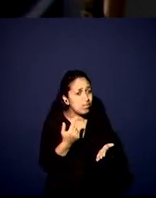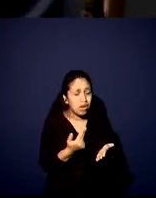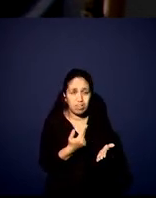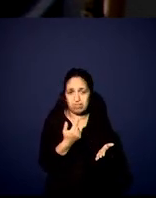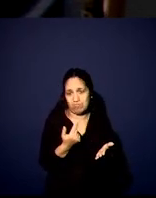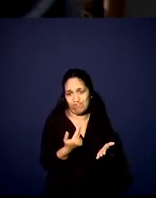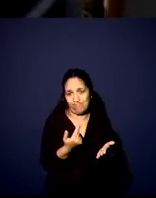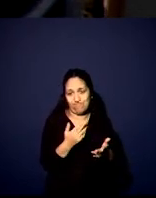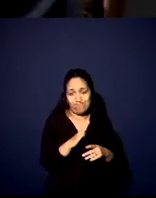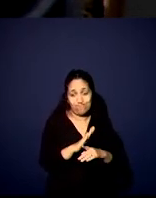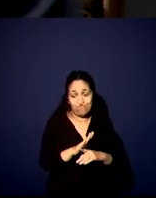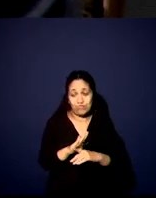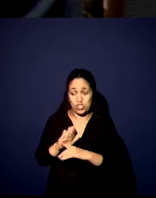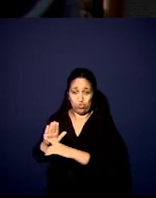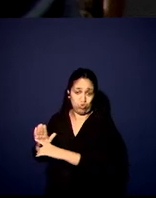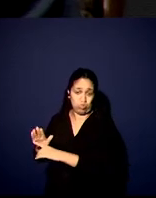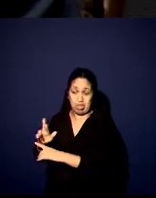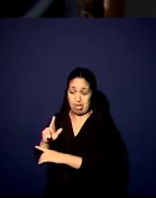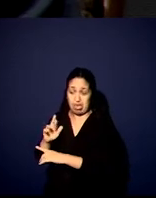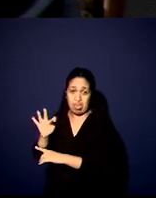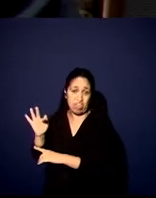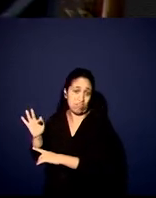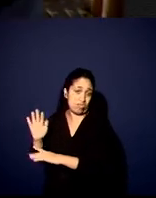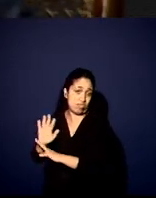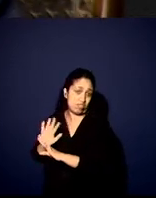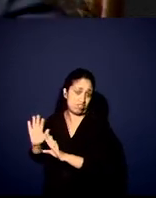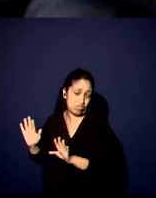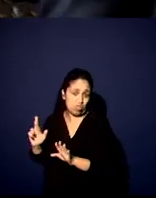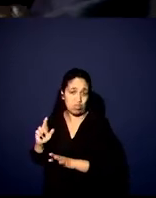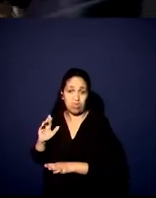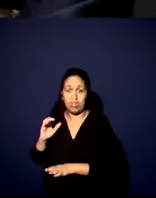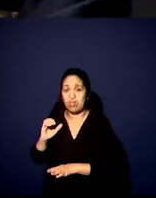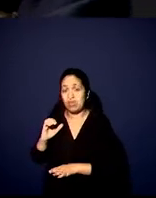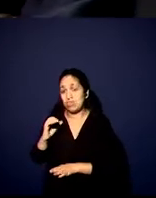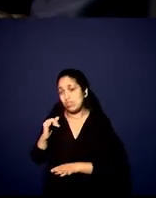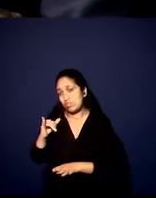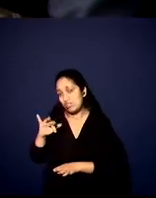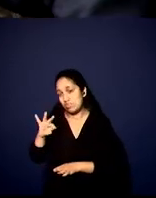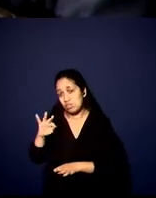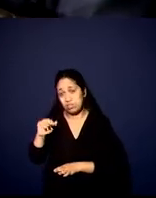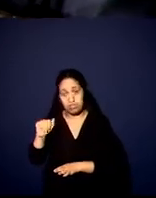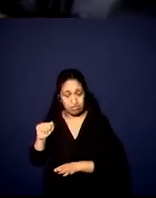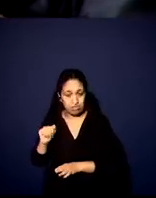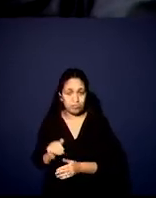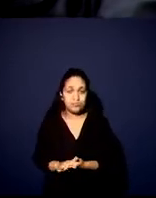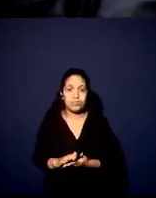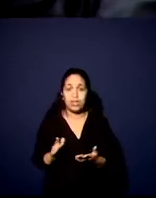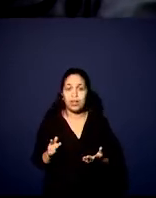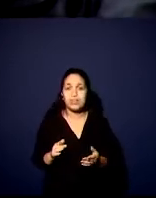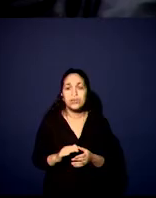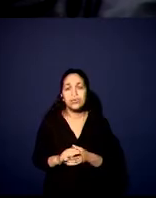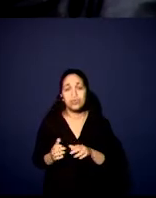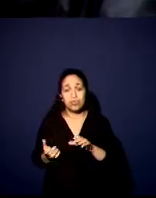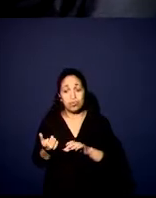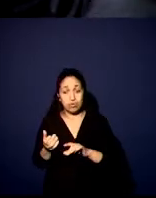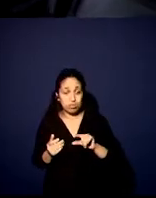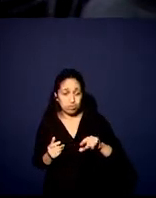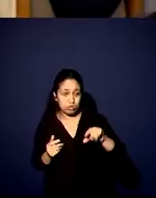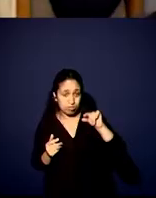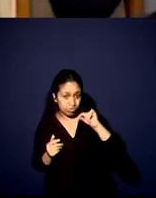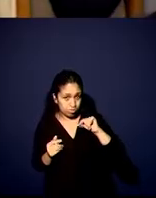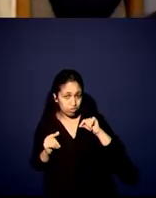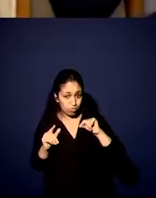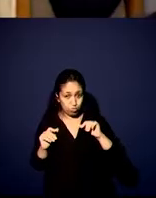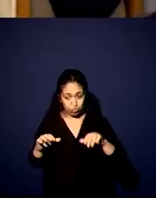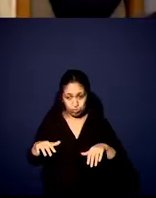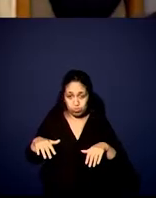sempre favorecem a receita Federal e no final das contas é quando houve a decisão do congresso do congresso